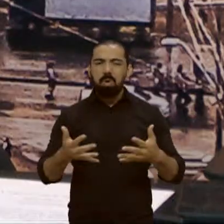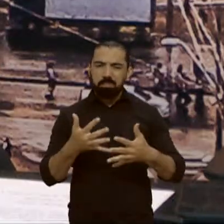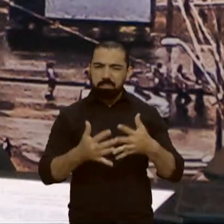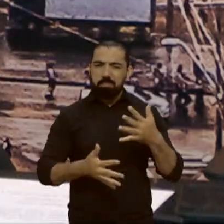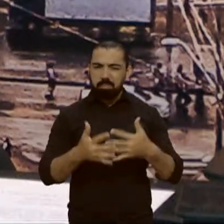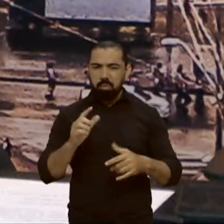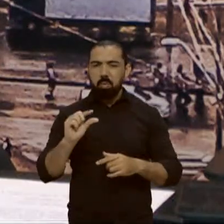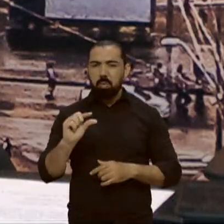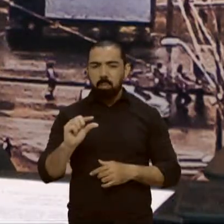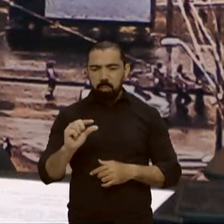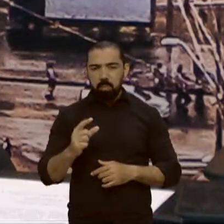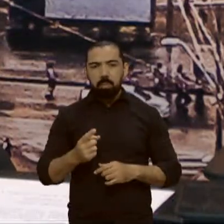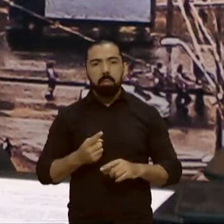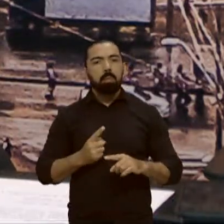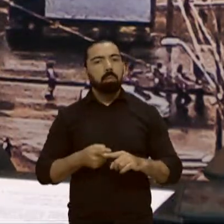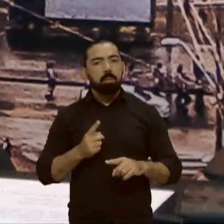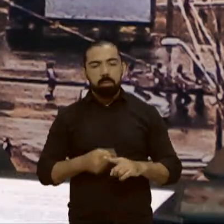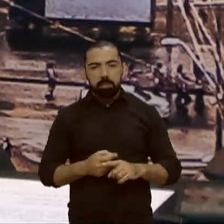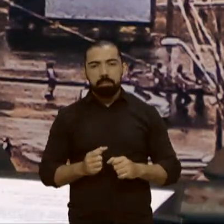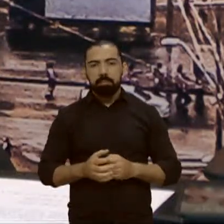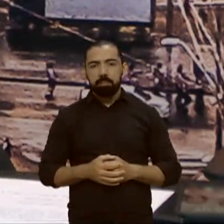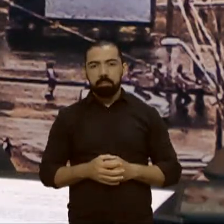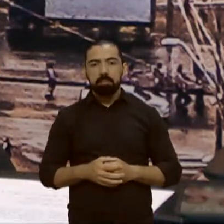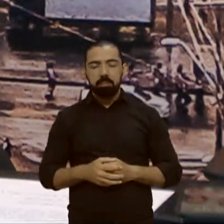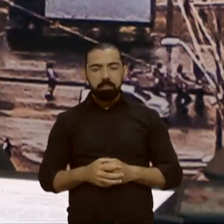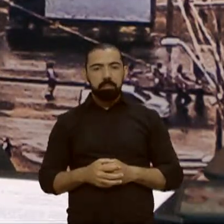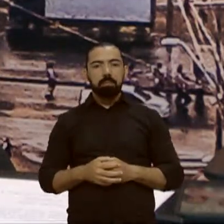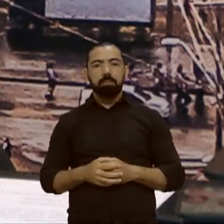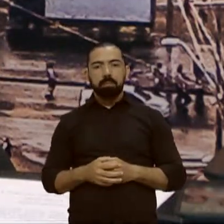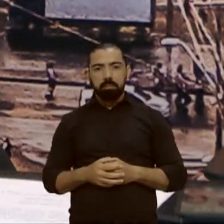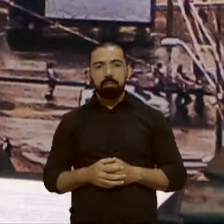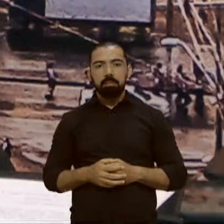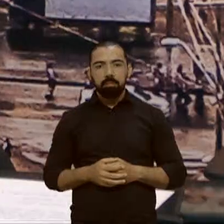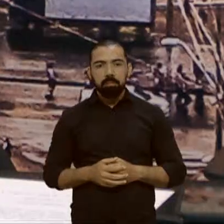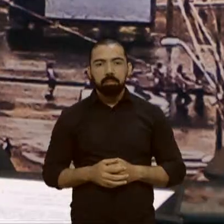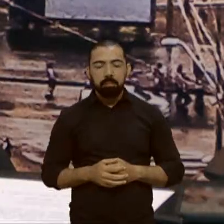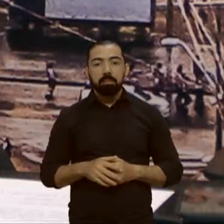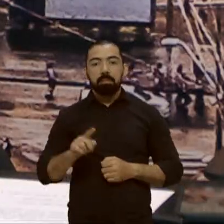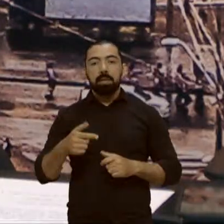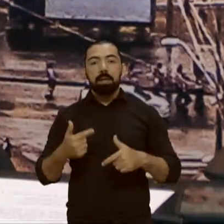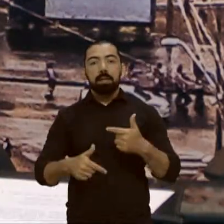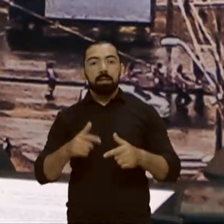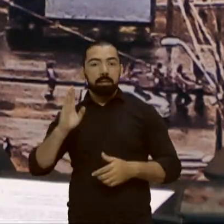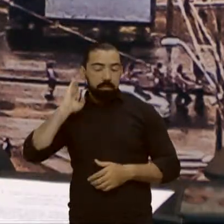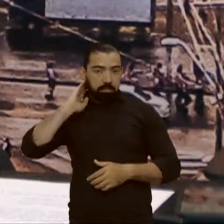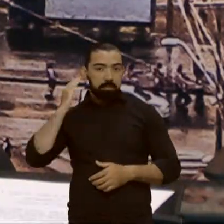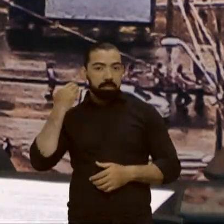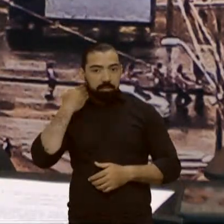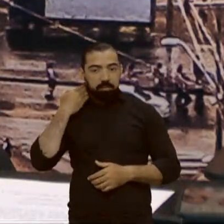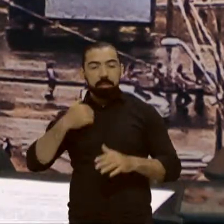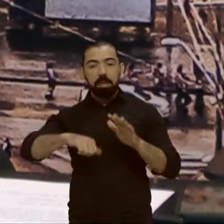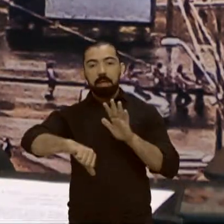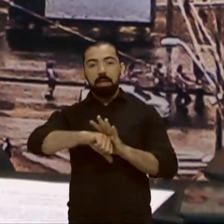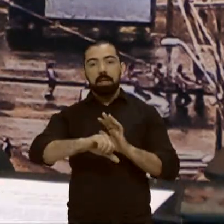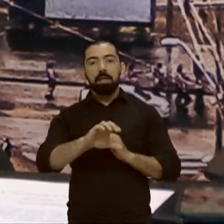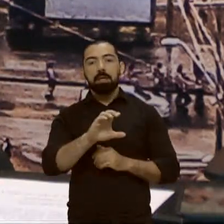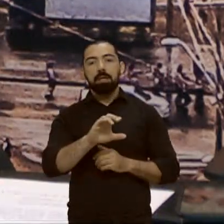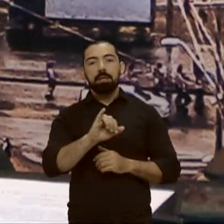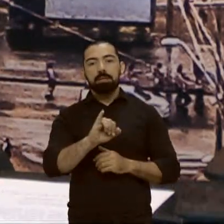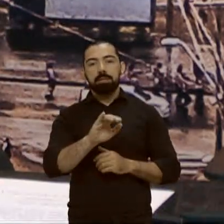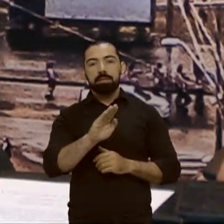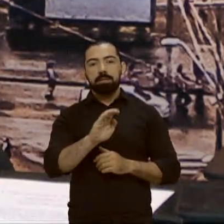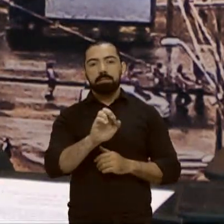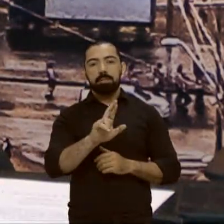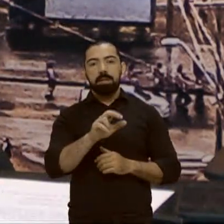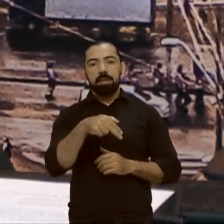grande da delegacia sobre a atuação da Delegacia de Repressão dos Crimes Cibernéticos, a DRCC, que é